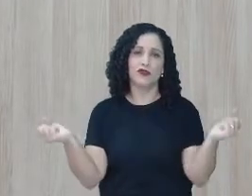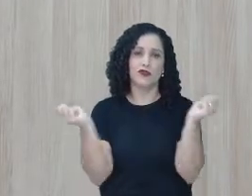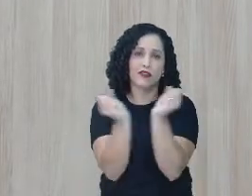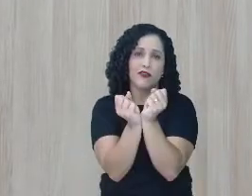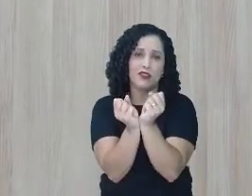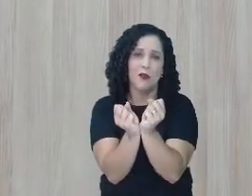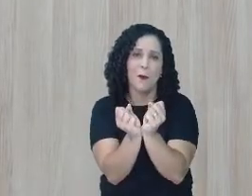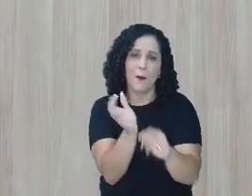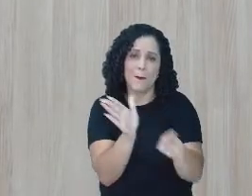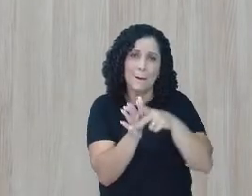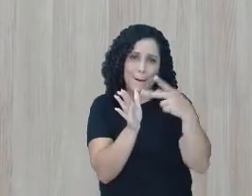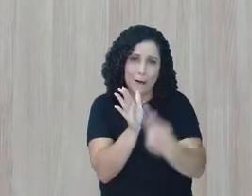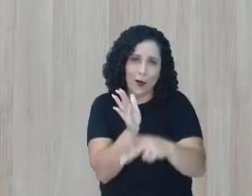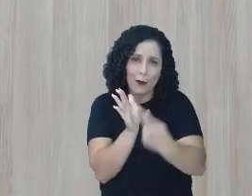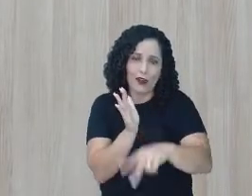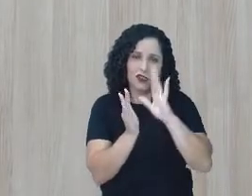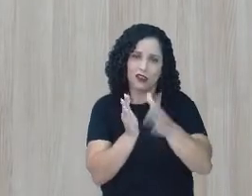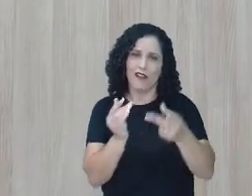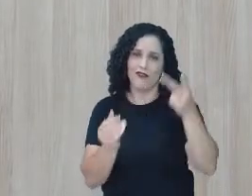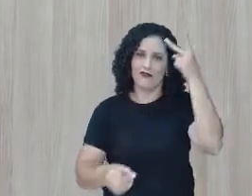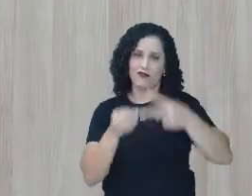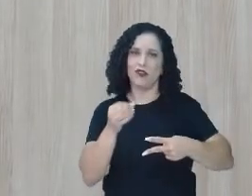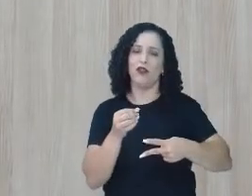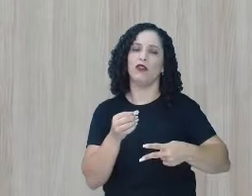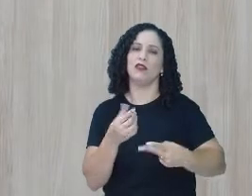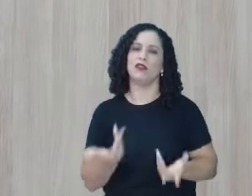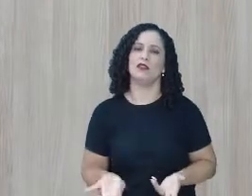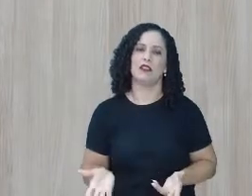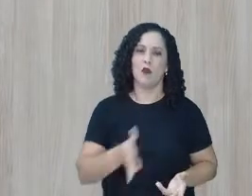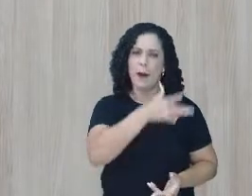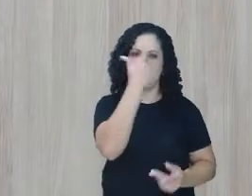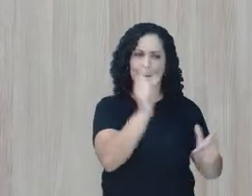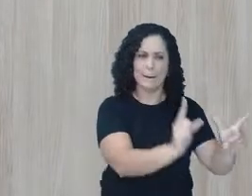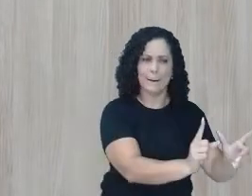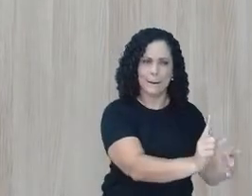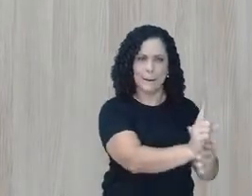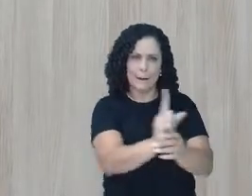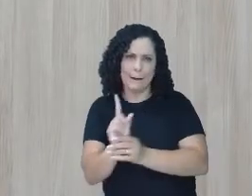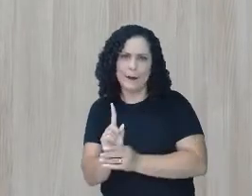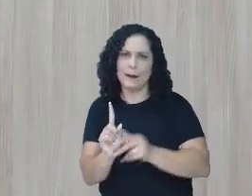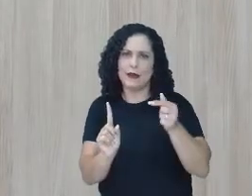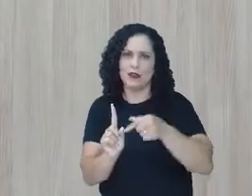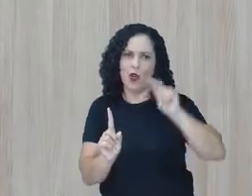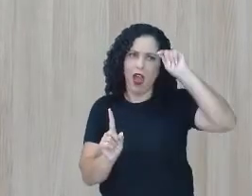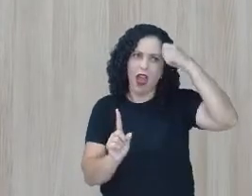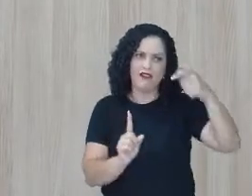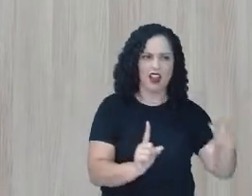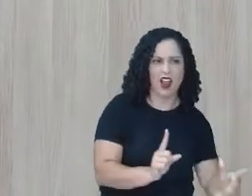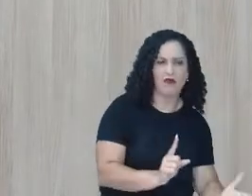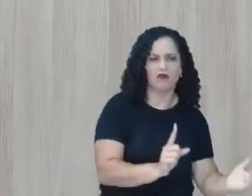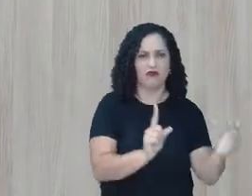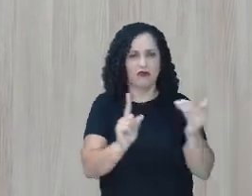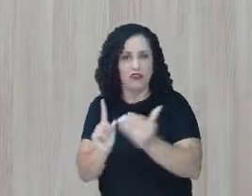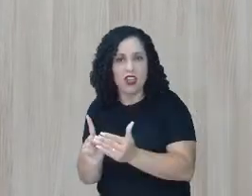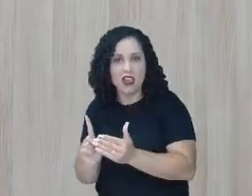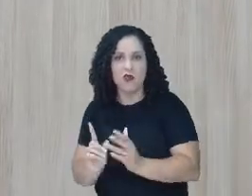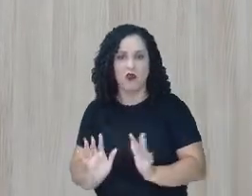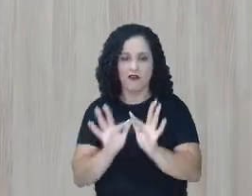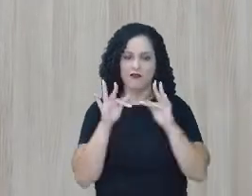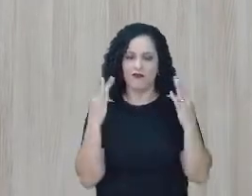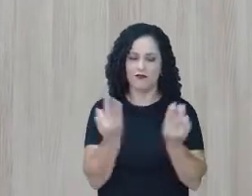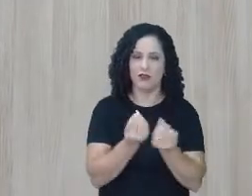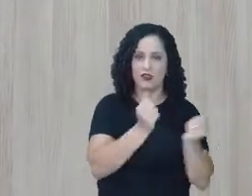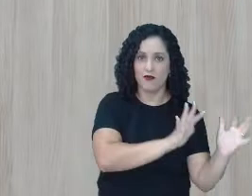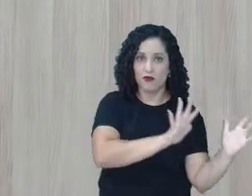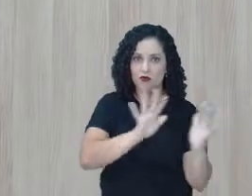só já era violenta. Né? Arrancou o Senhor uma pessoa do seu lugar, especialmente da África e os seus descendentes, né?